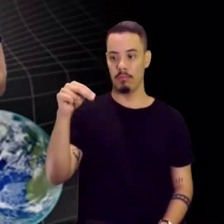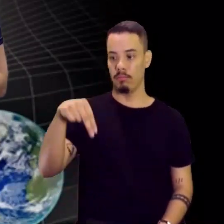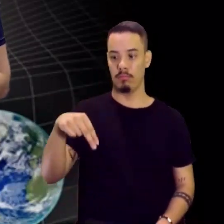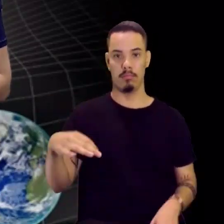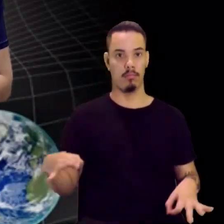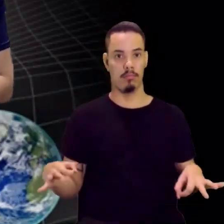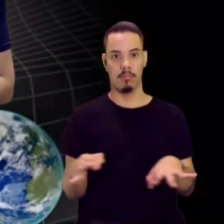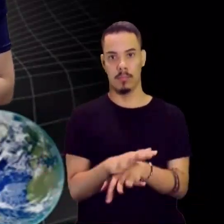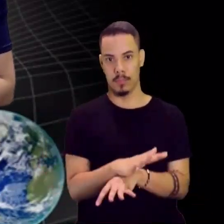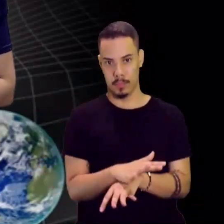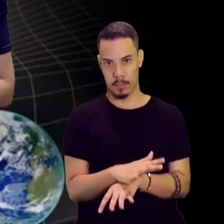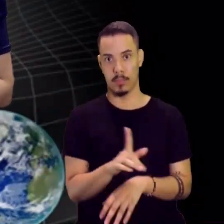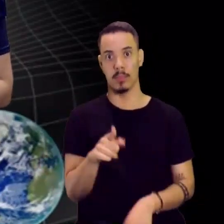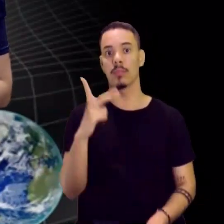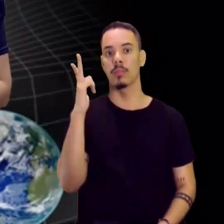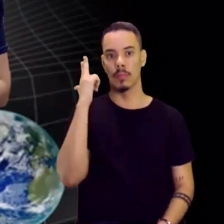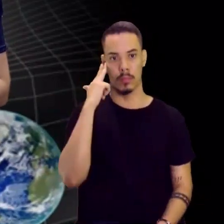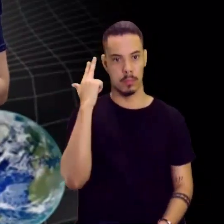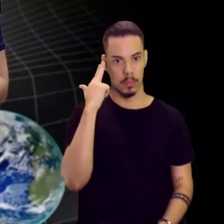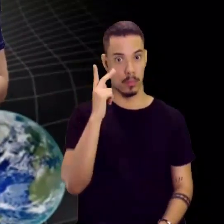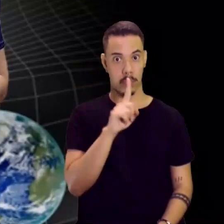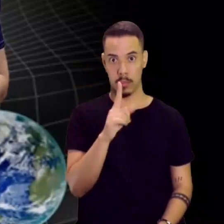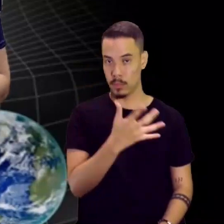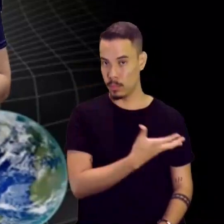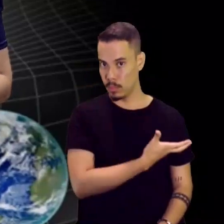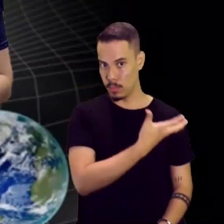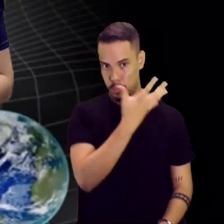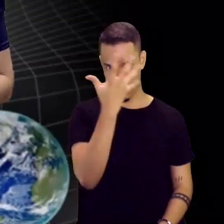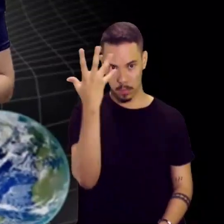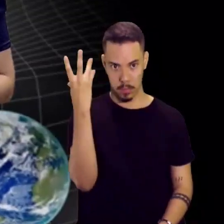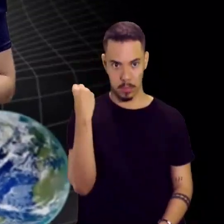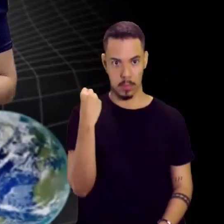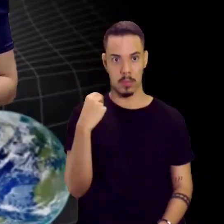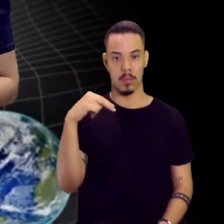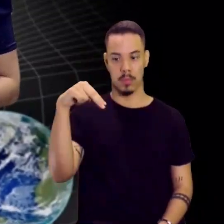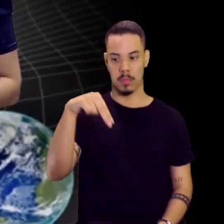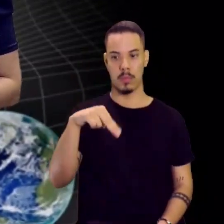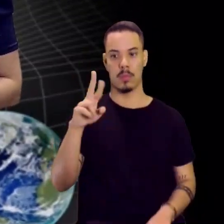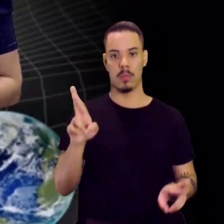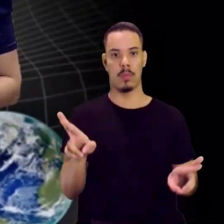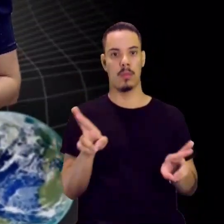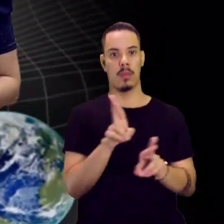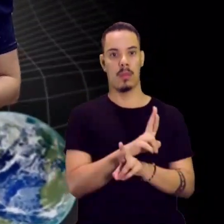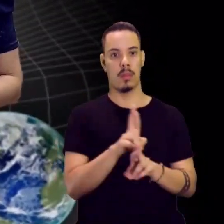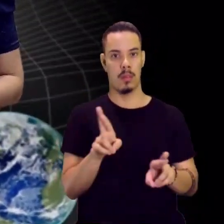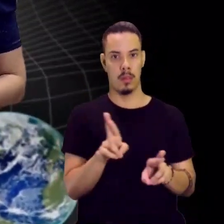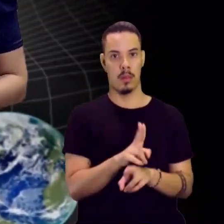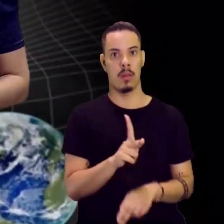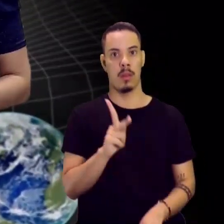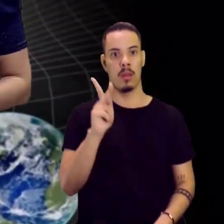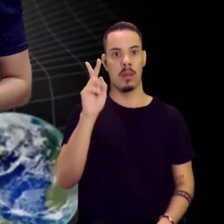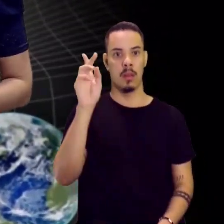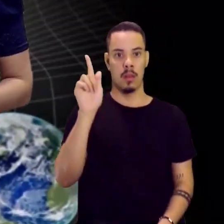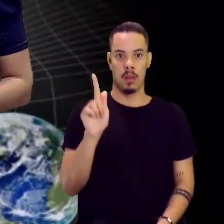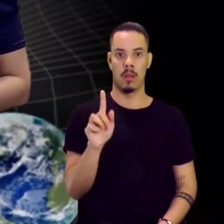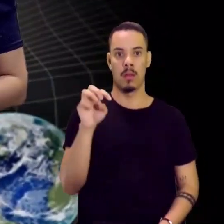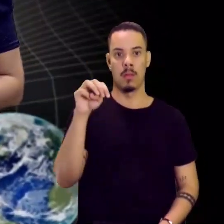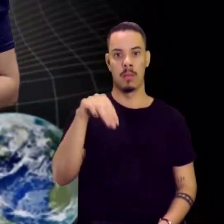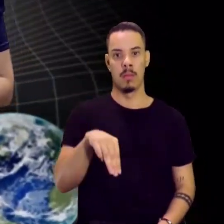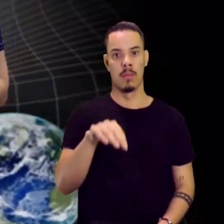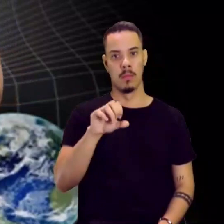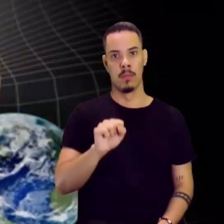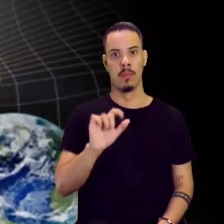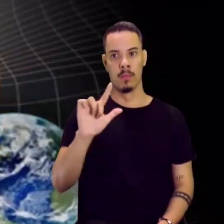mais simples. E é comum, mas não esqueçam, o Newton está relacionado com quilograma, metro por segundo ao quadrado. Existe o